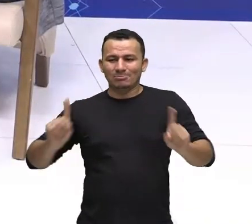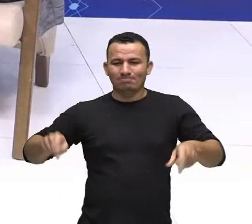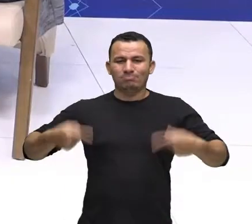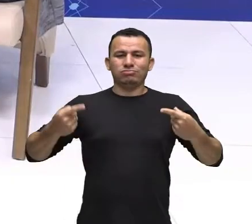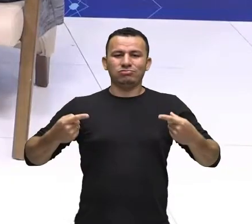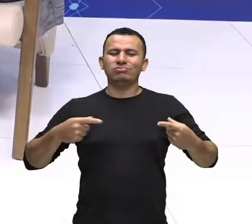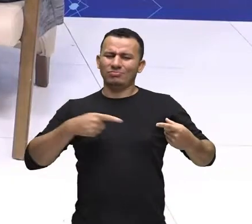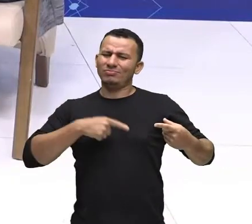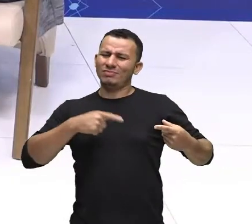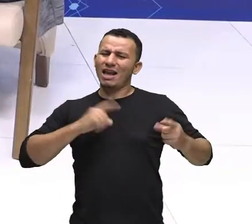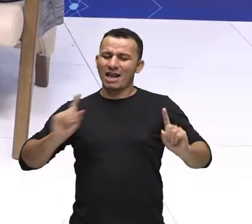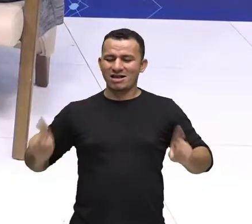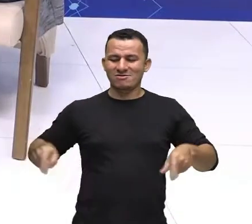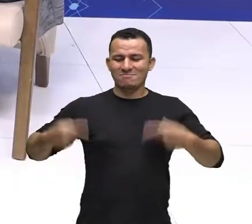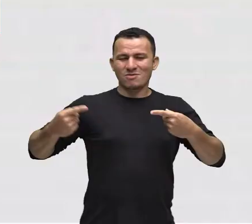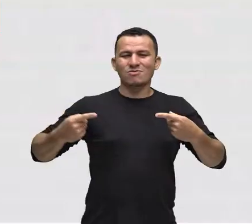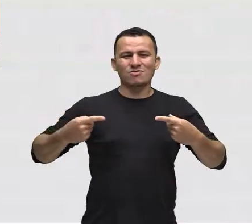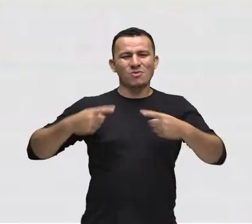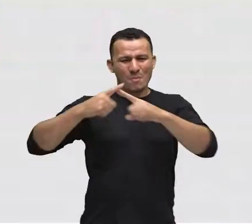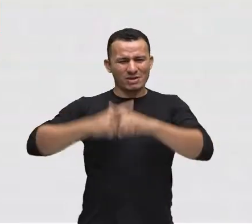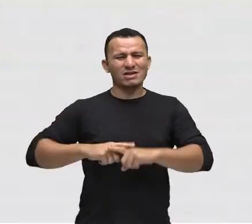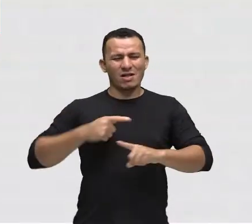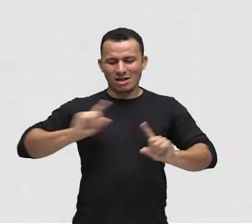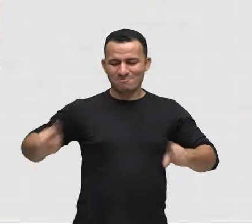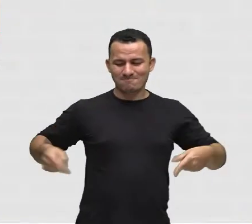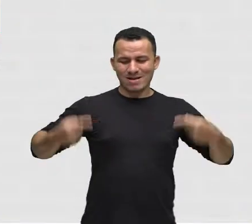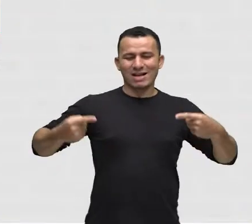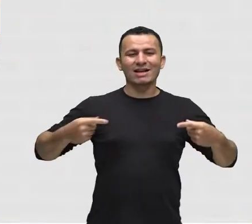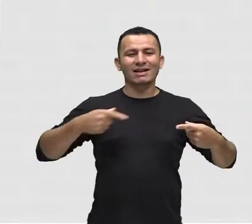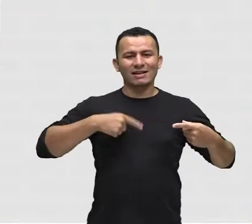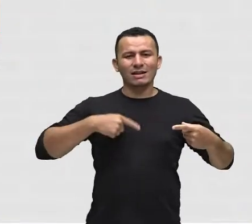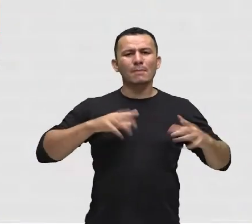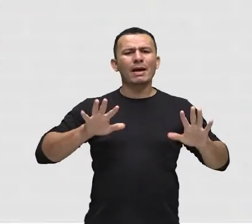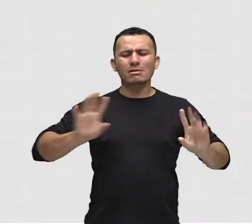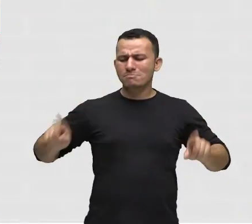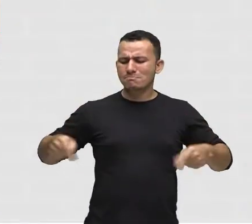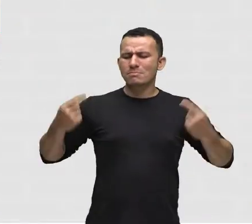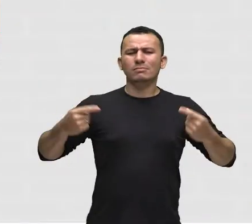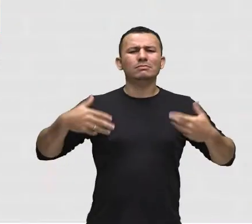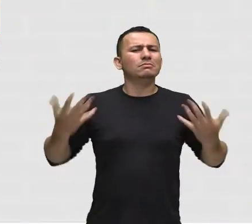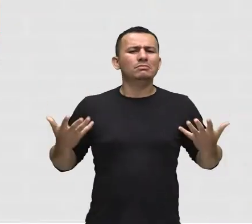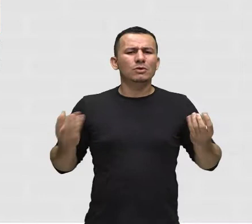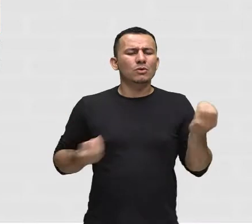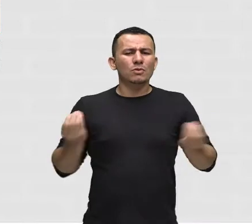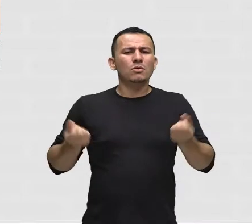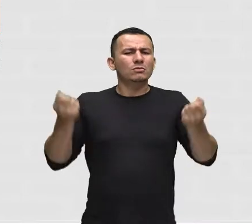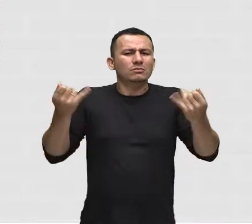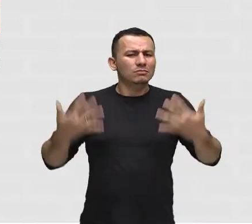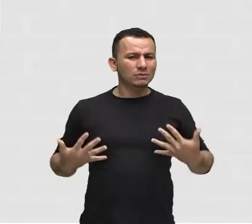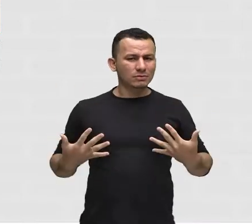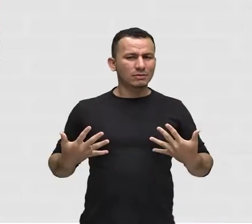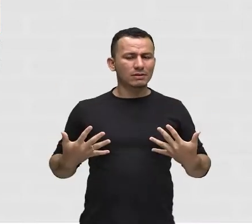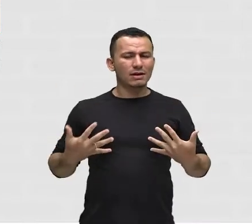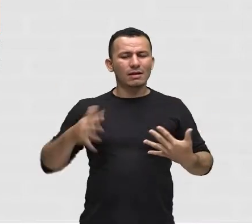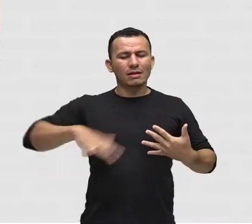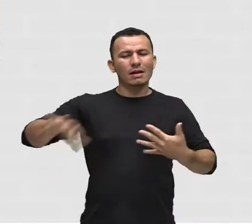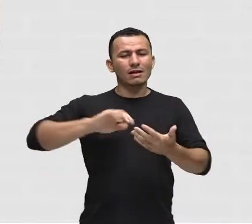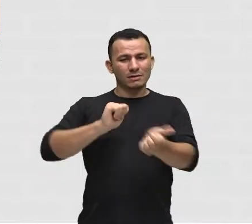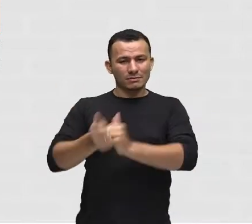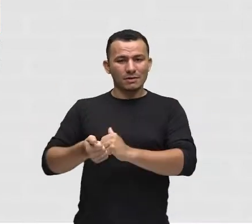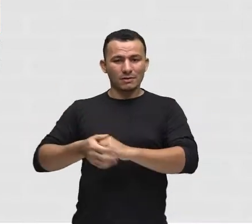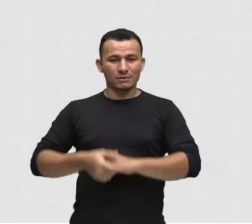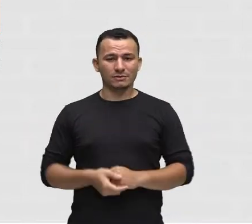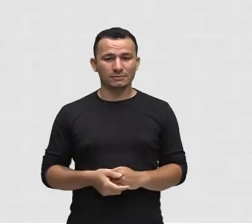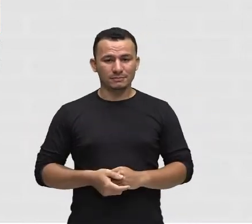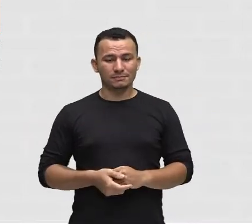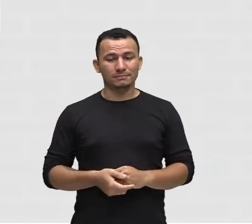Sim, existe uma rivalidade natural no esporte. Mas que rivalidade é essa? Como é que tu vislumbra essa rivalidade esportiva? É preciso